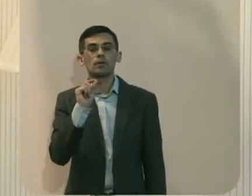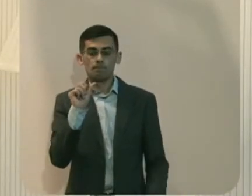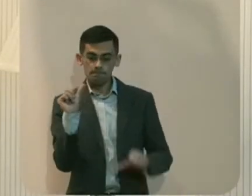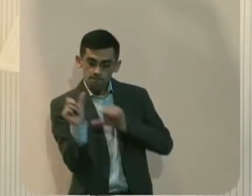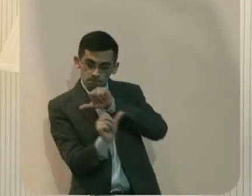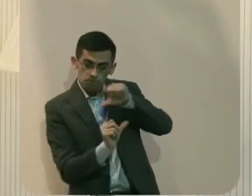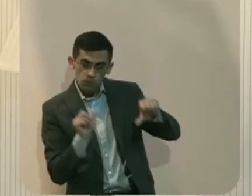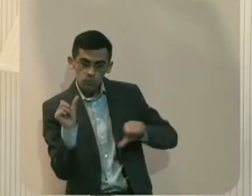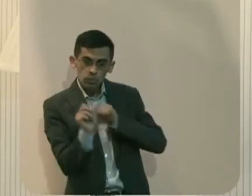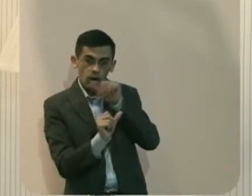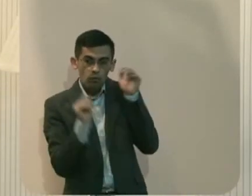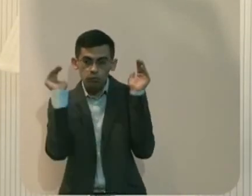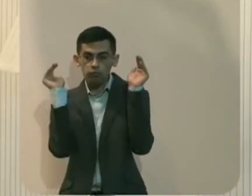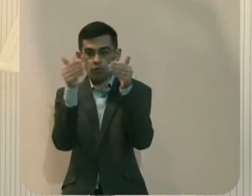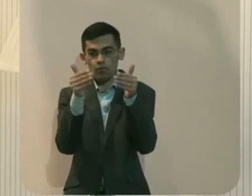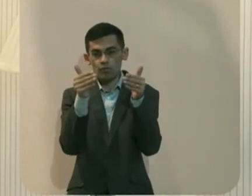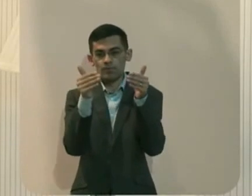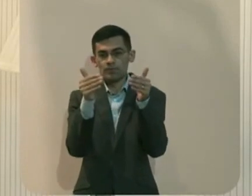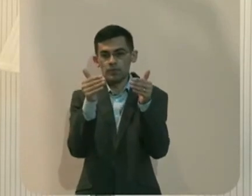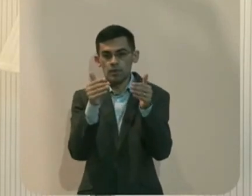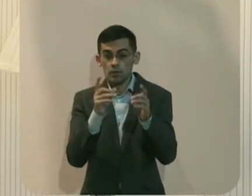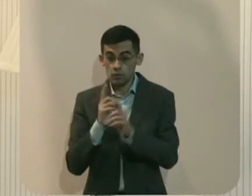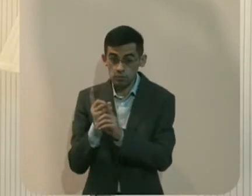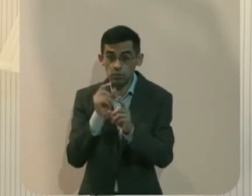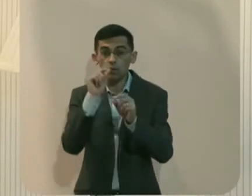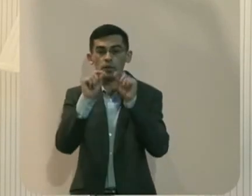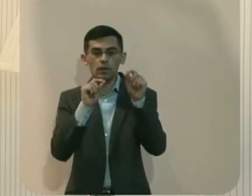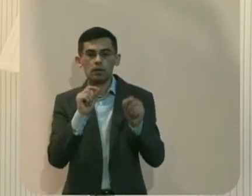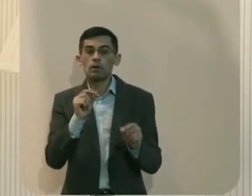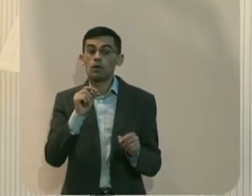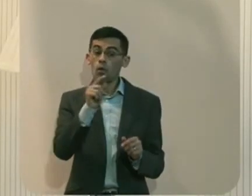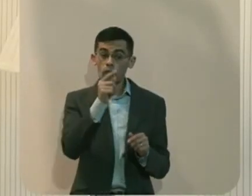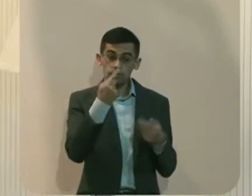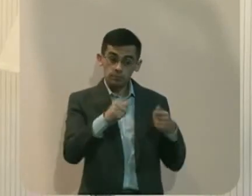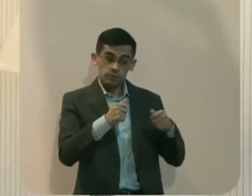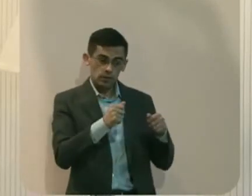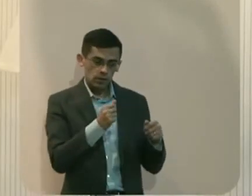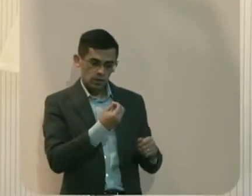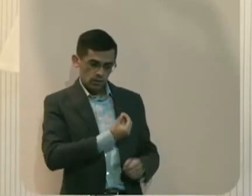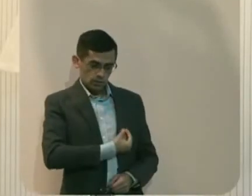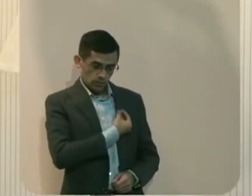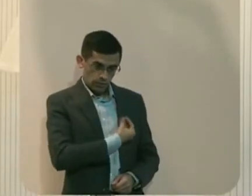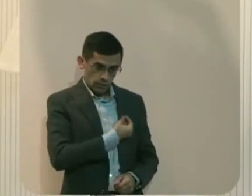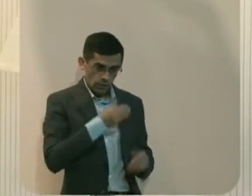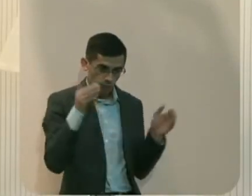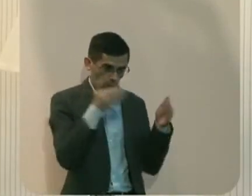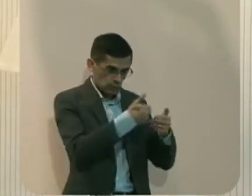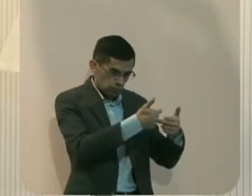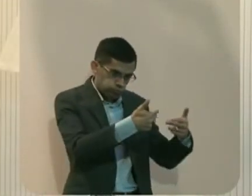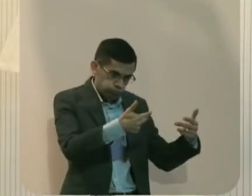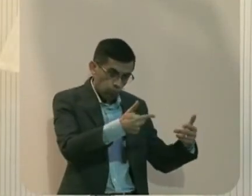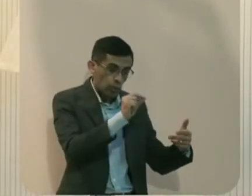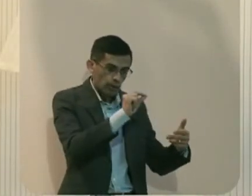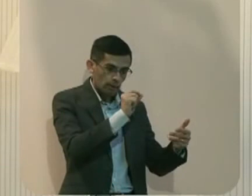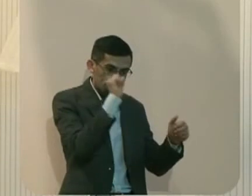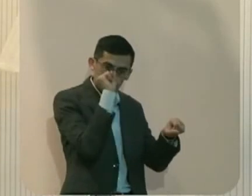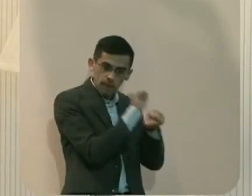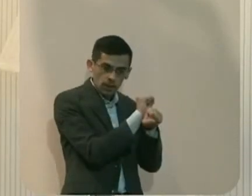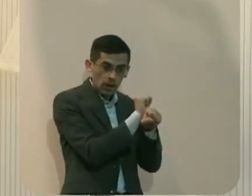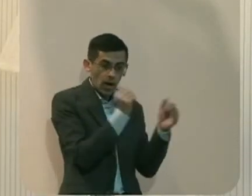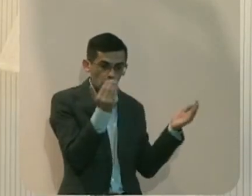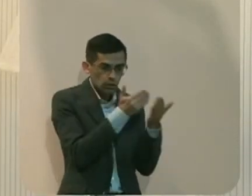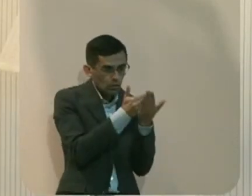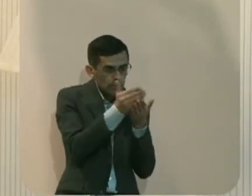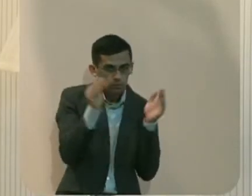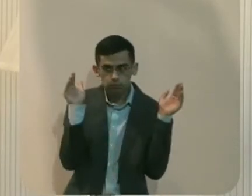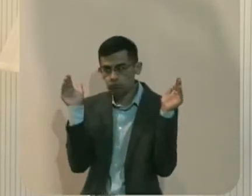mudar o teu foco, né? No discipulado a gente tenta dizer, olha, se a tua vida estava focada em tanta coisa, foca agora em